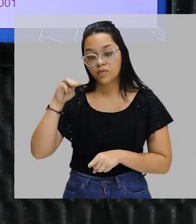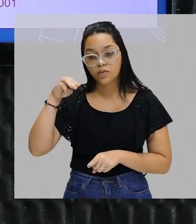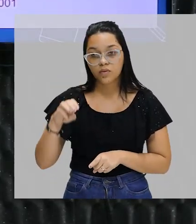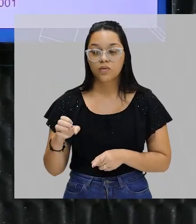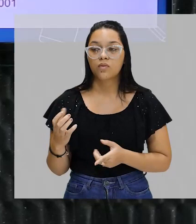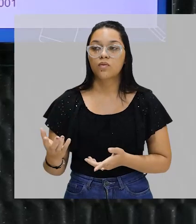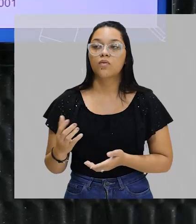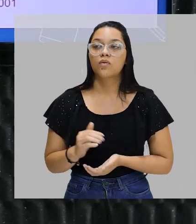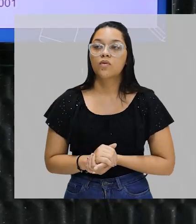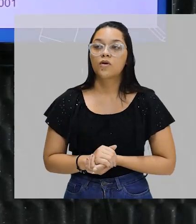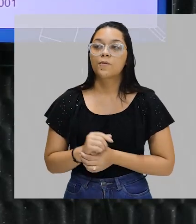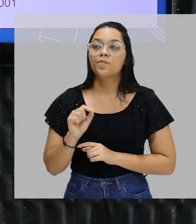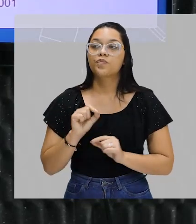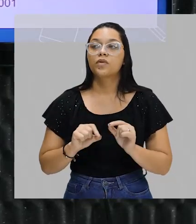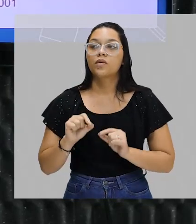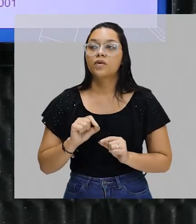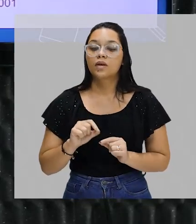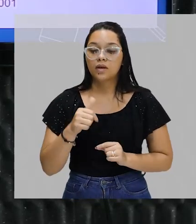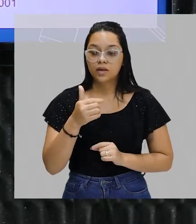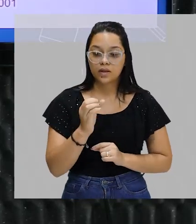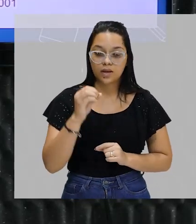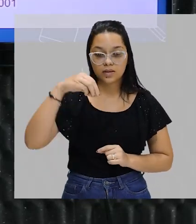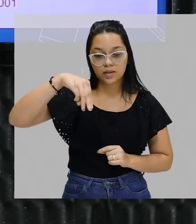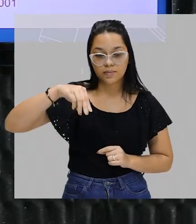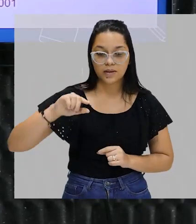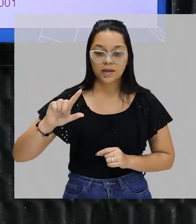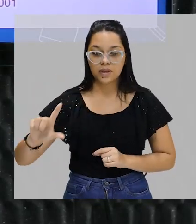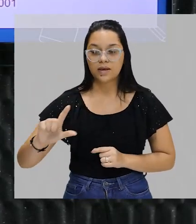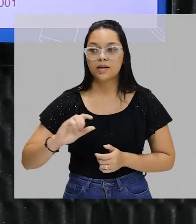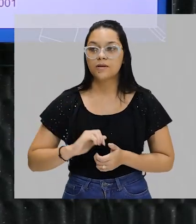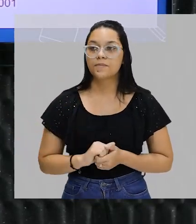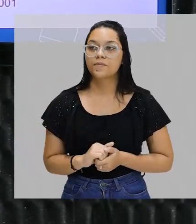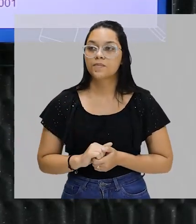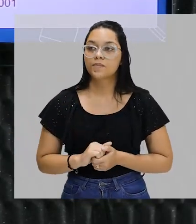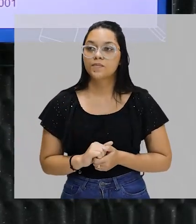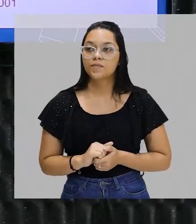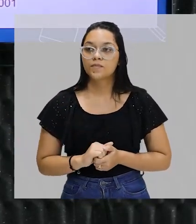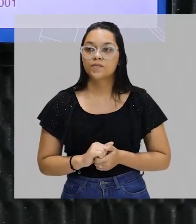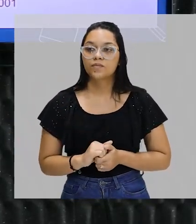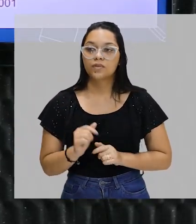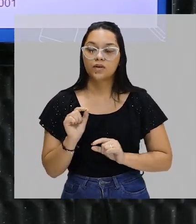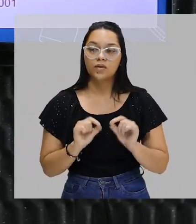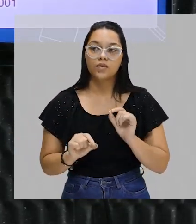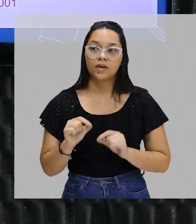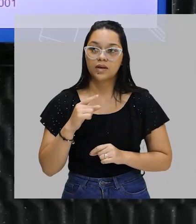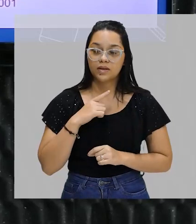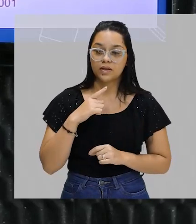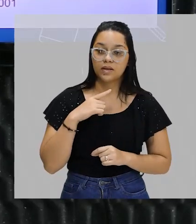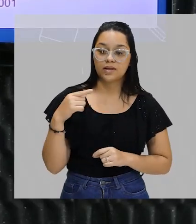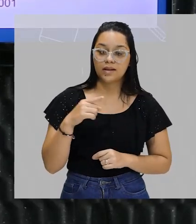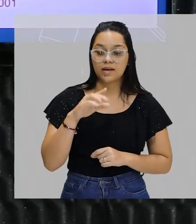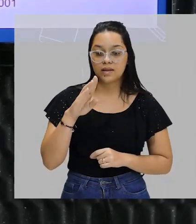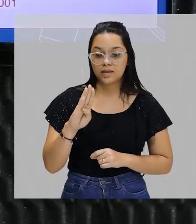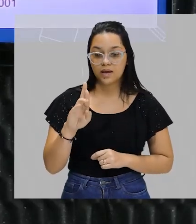volume do hidróxido é o volume de 10 ml, tá certo? Foram gastos lá na